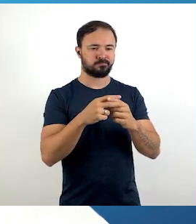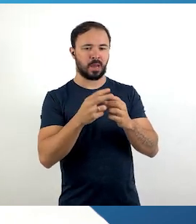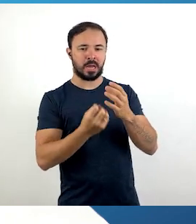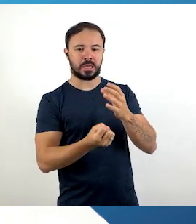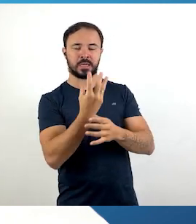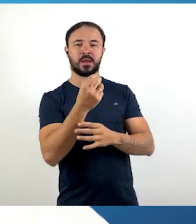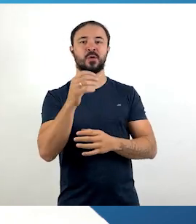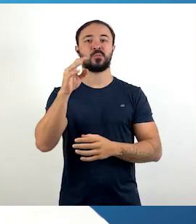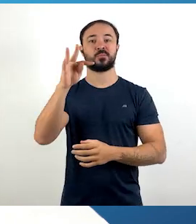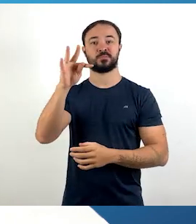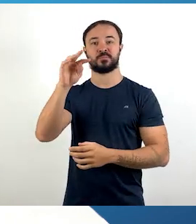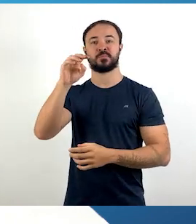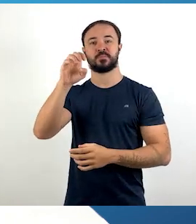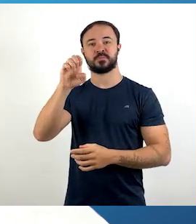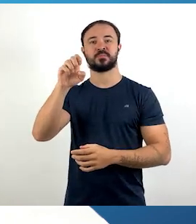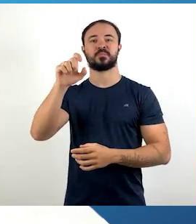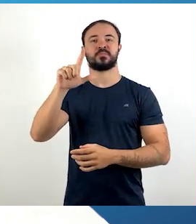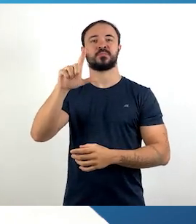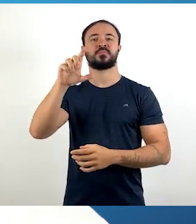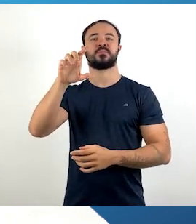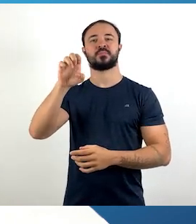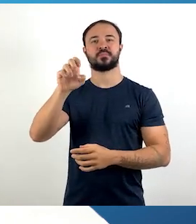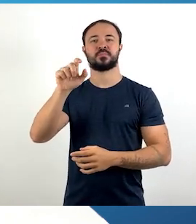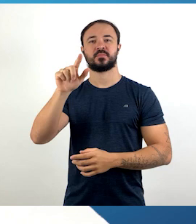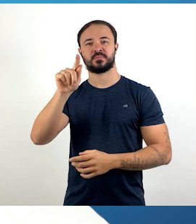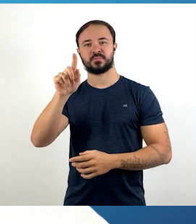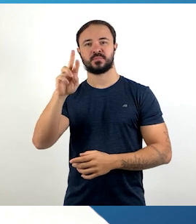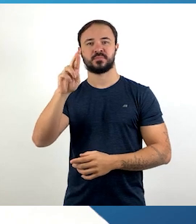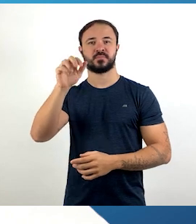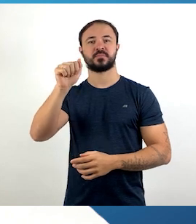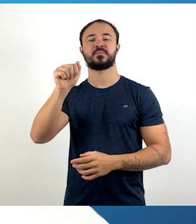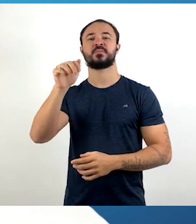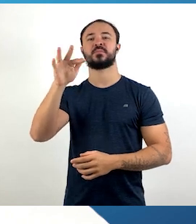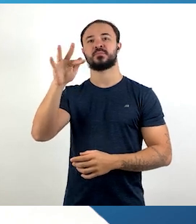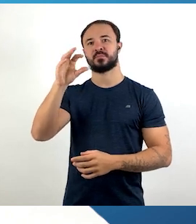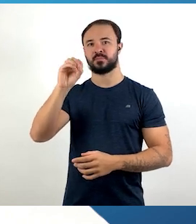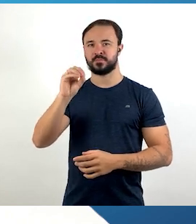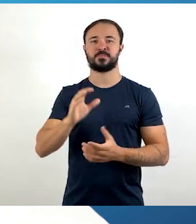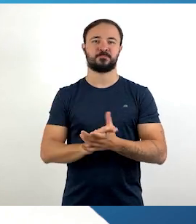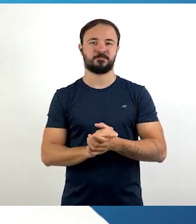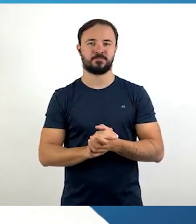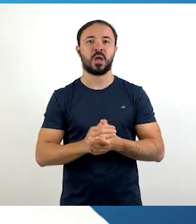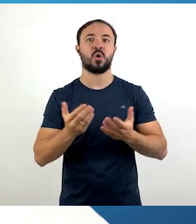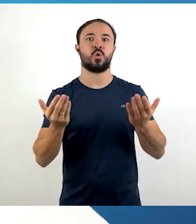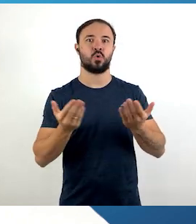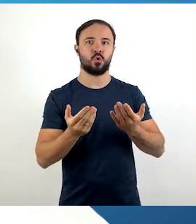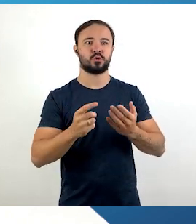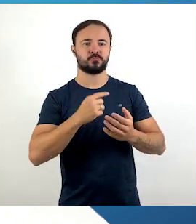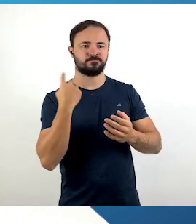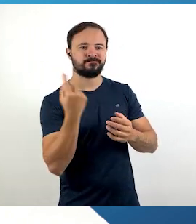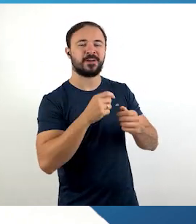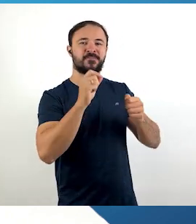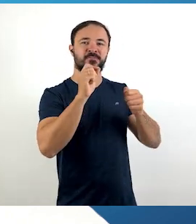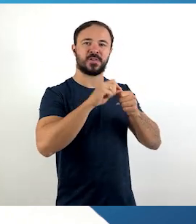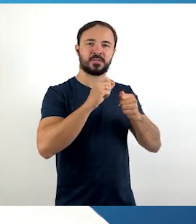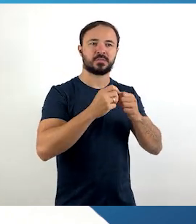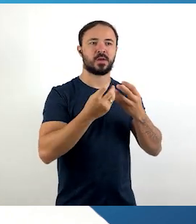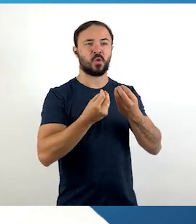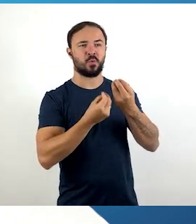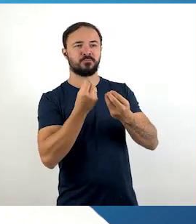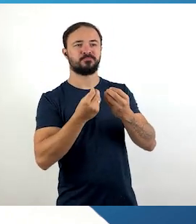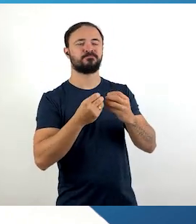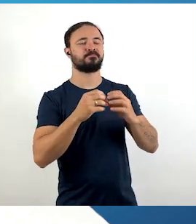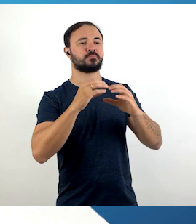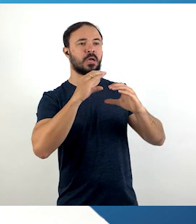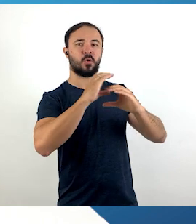para o nosso kit de montagem, inicialmente, vamos estar compondo a estrutura de um satélite, retomando nossas aulas sobre